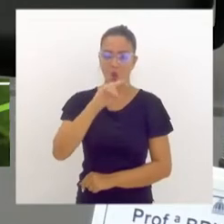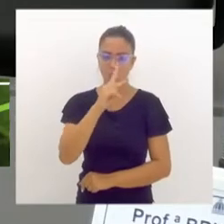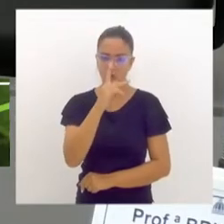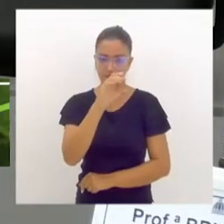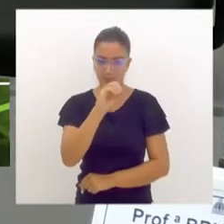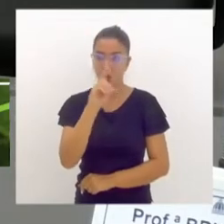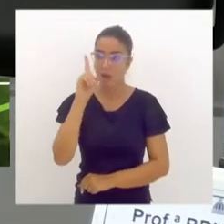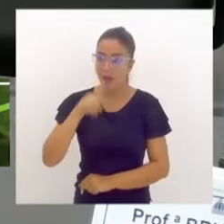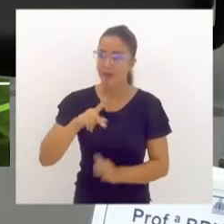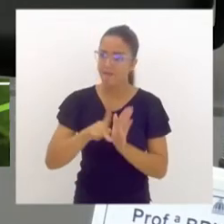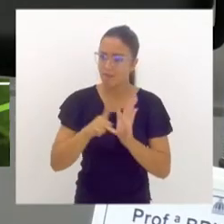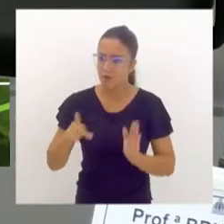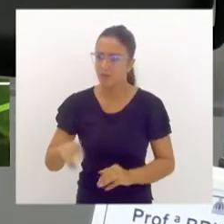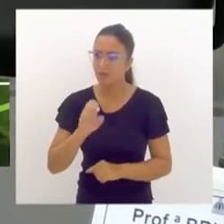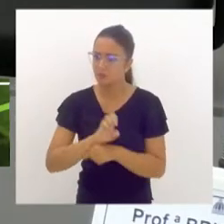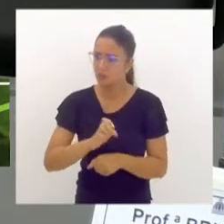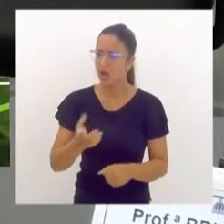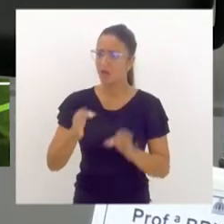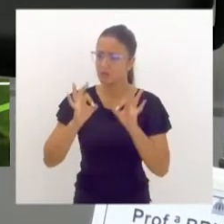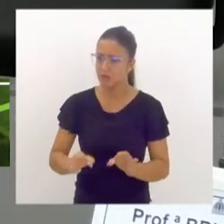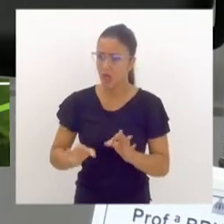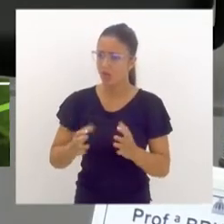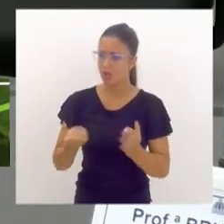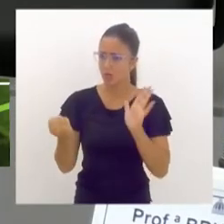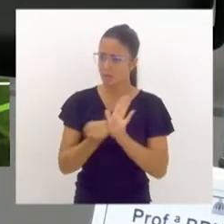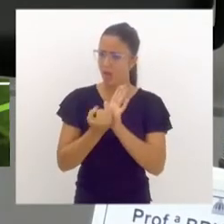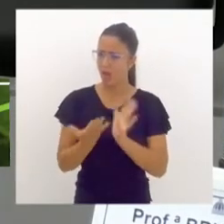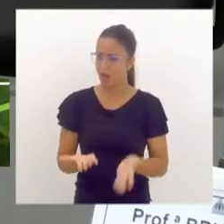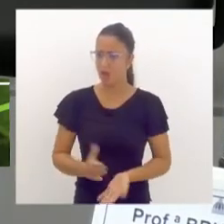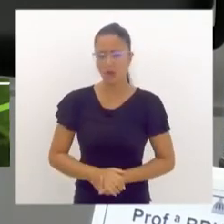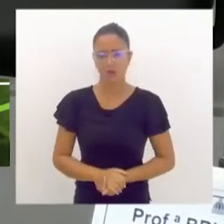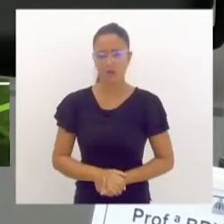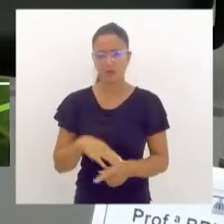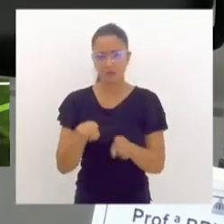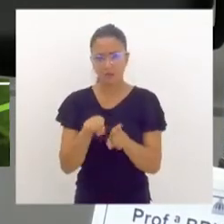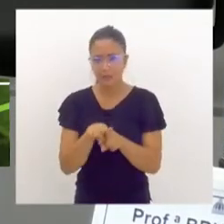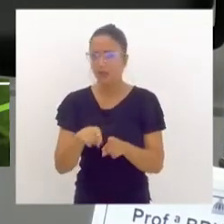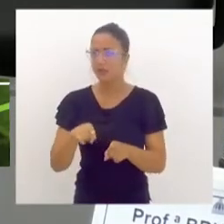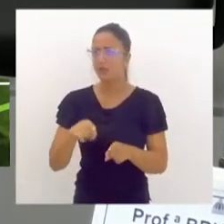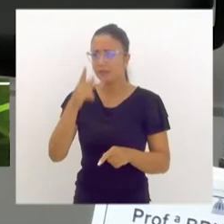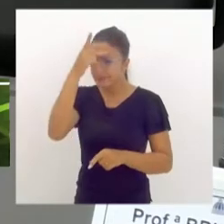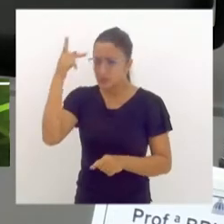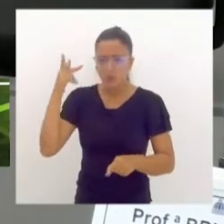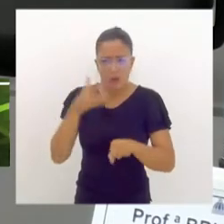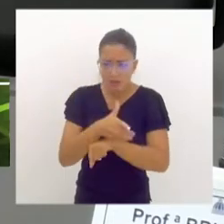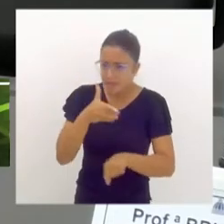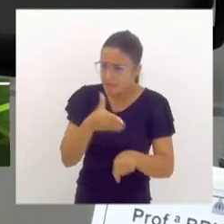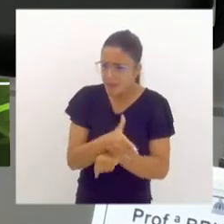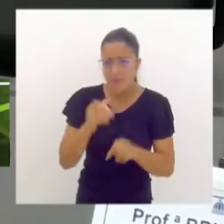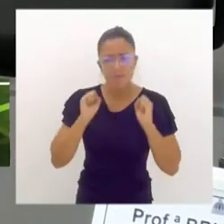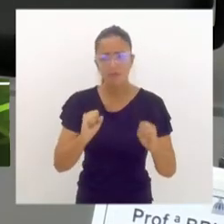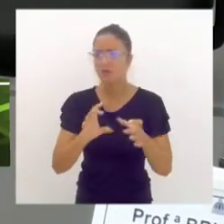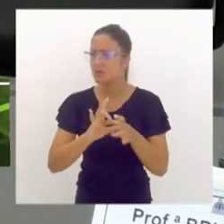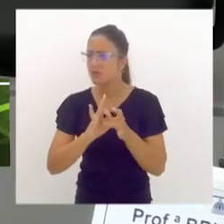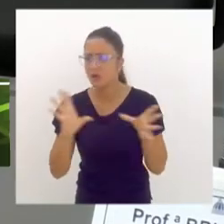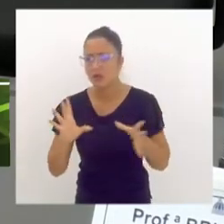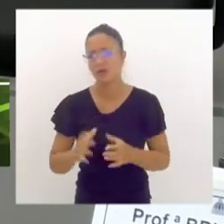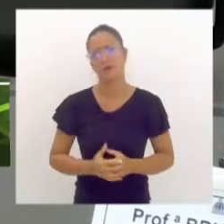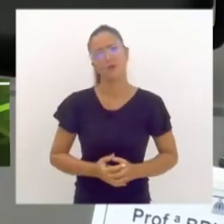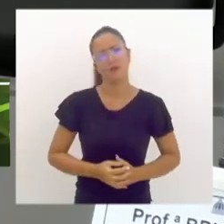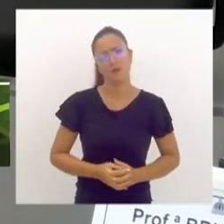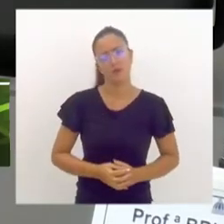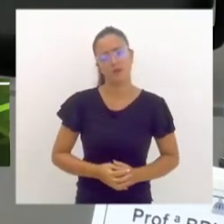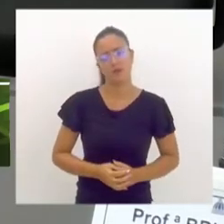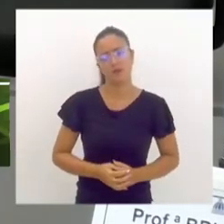mas também torná-lo mais público e, portanto, mais inserido